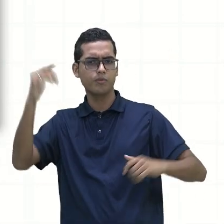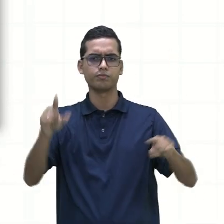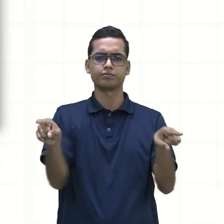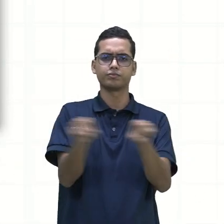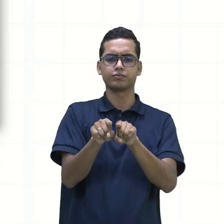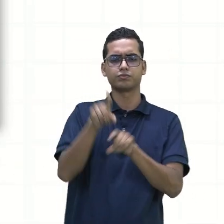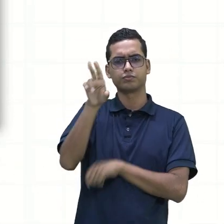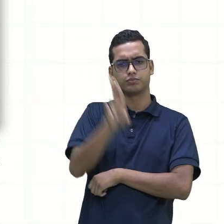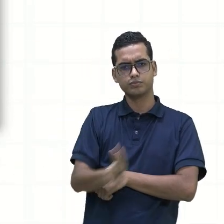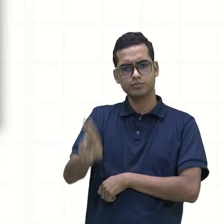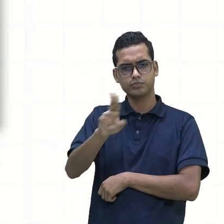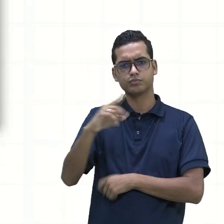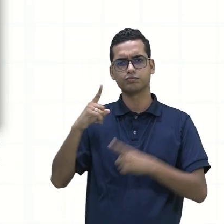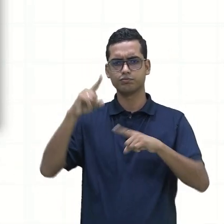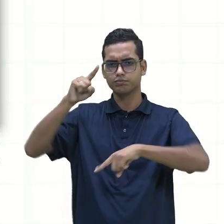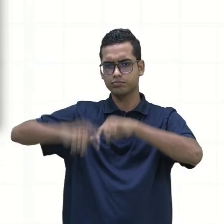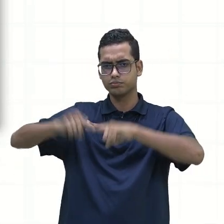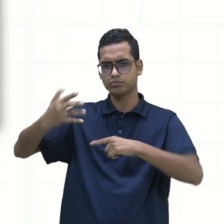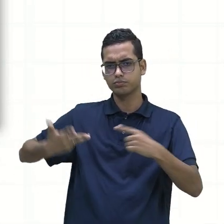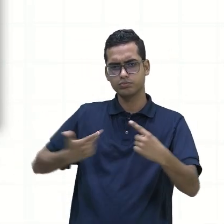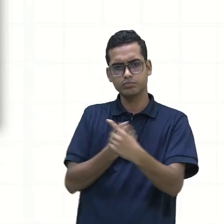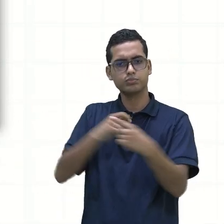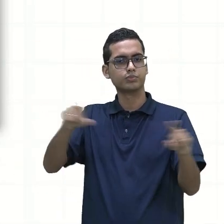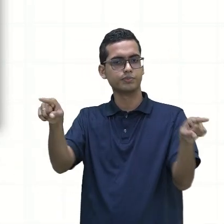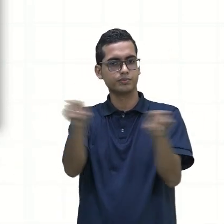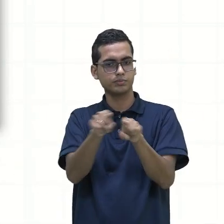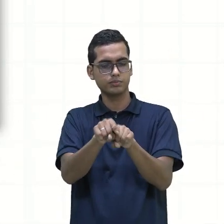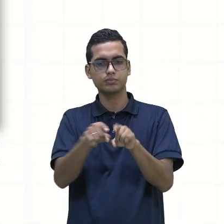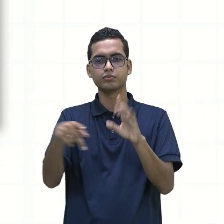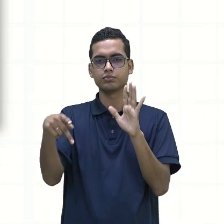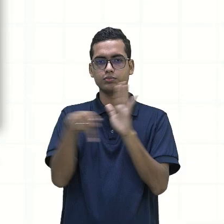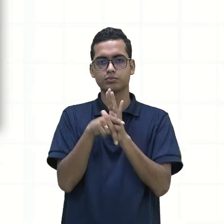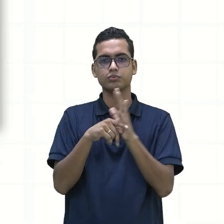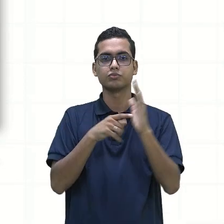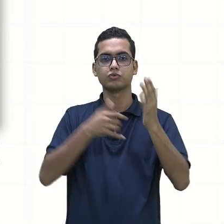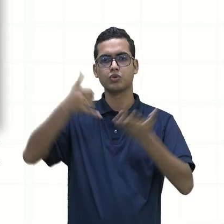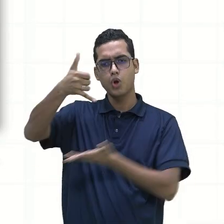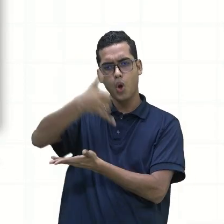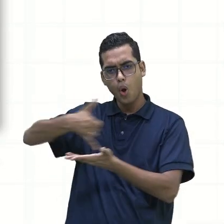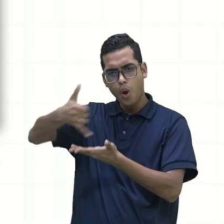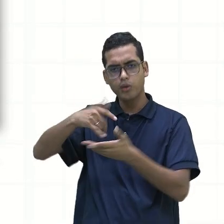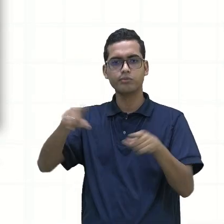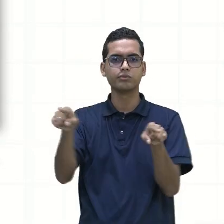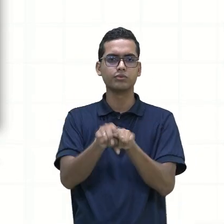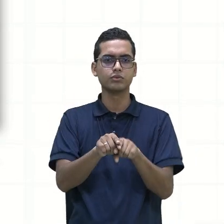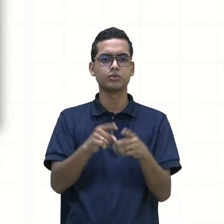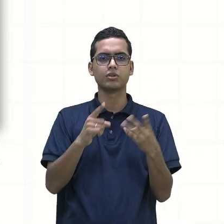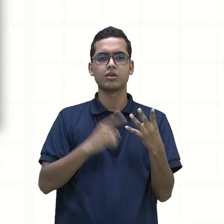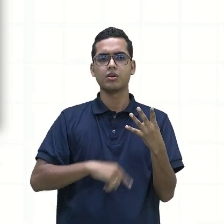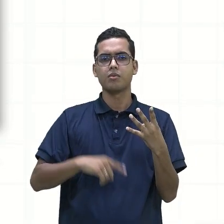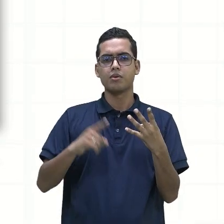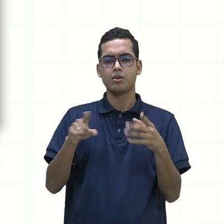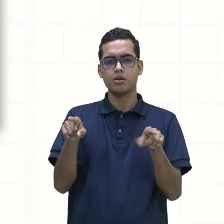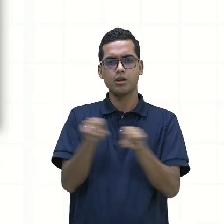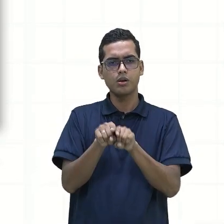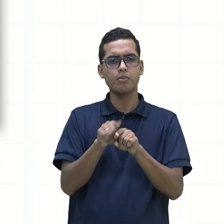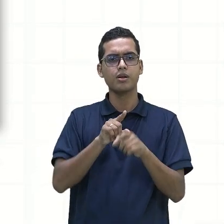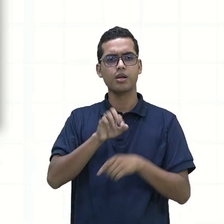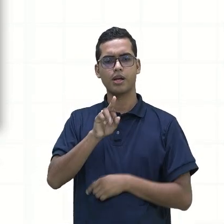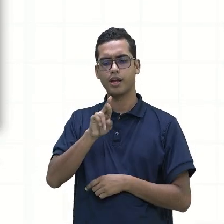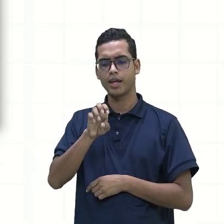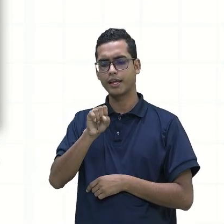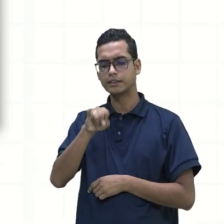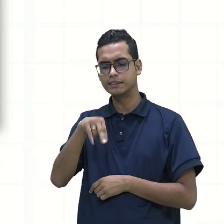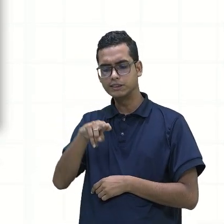E outros produtos também, resinas e óleos. Então, todos esses, aqui, ó, a castanha da Amazônia, ou castanha